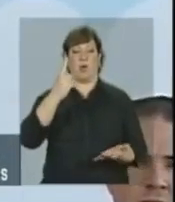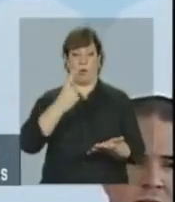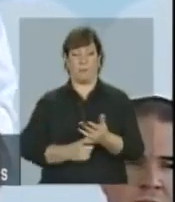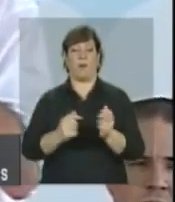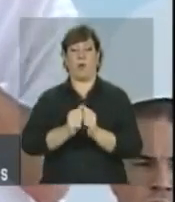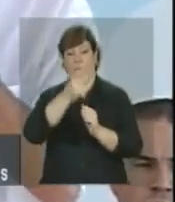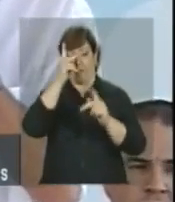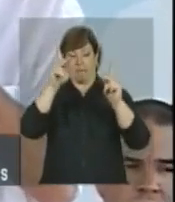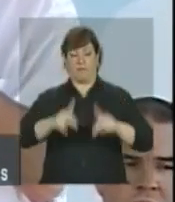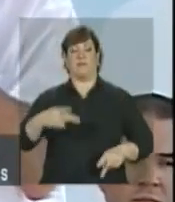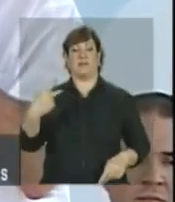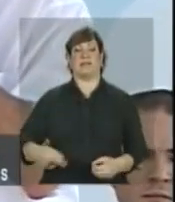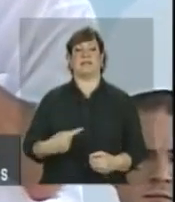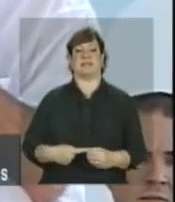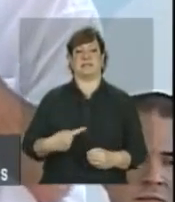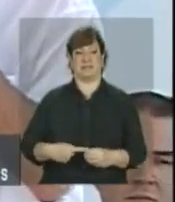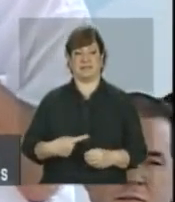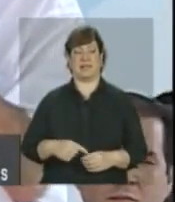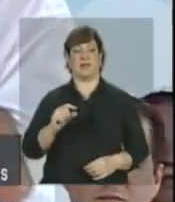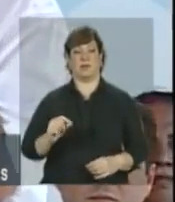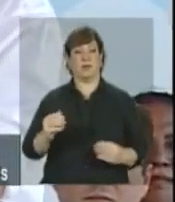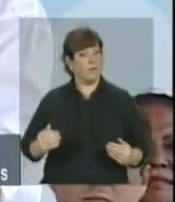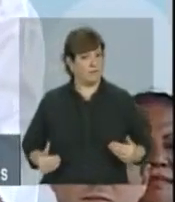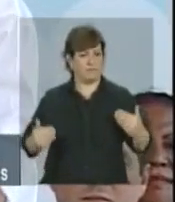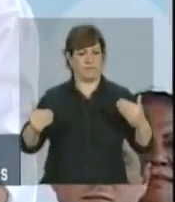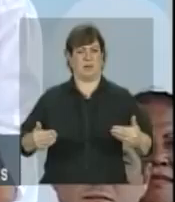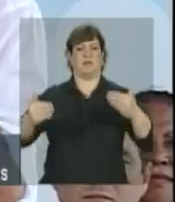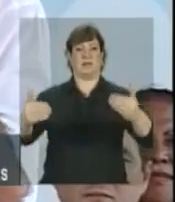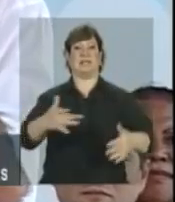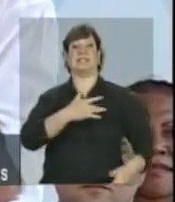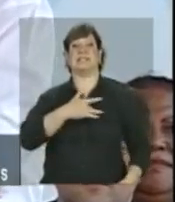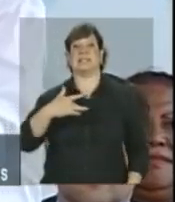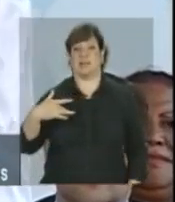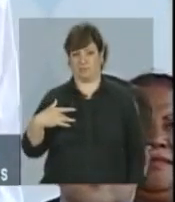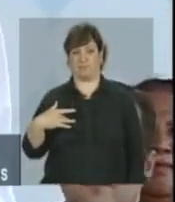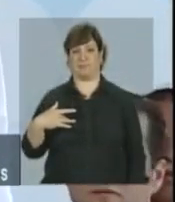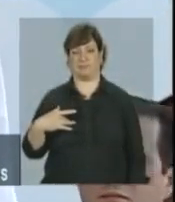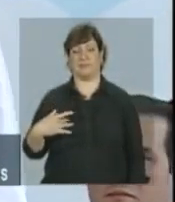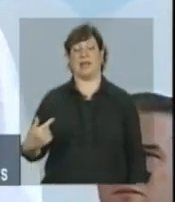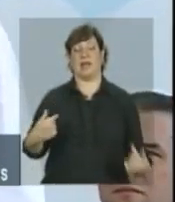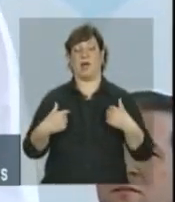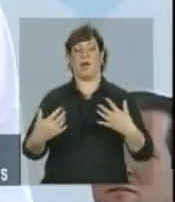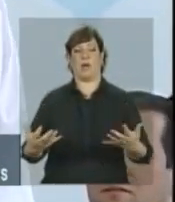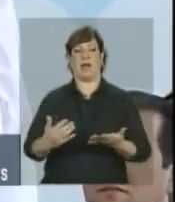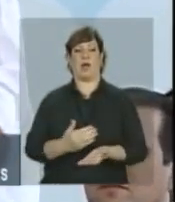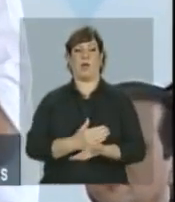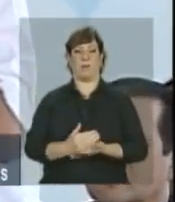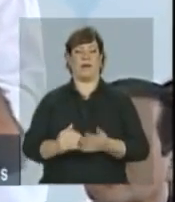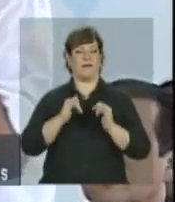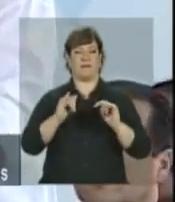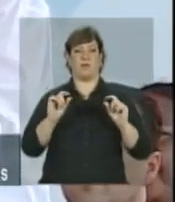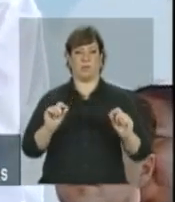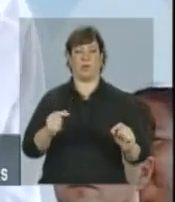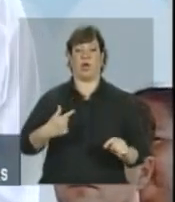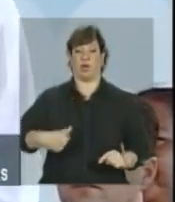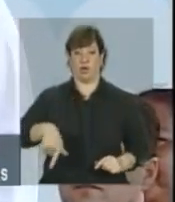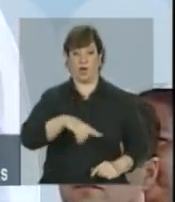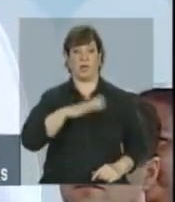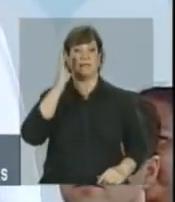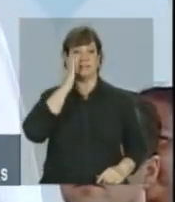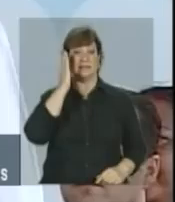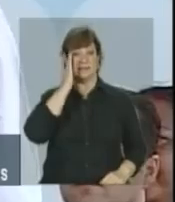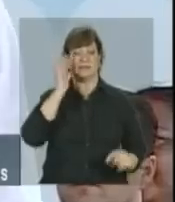com a população dessa cidade, que era de avançar na saúde. Eu quero começar aqui dizendo, presidenta, que a gente sabe, e